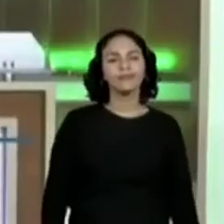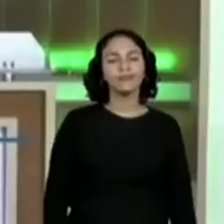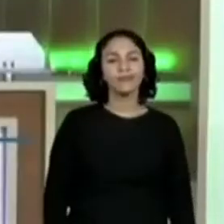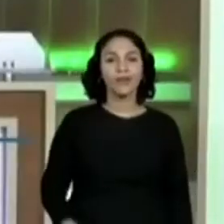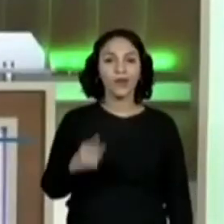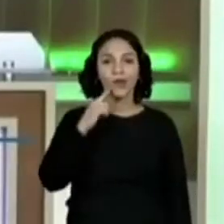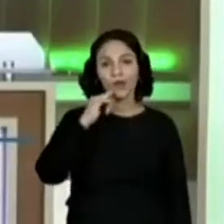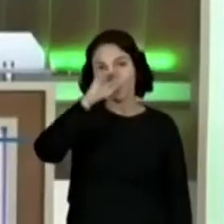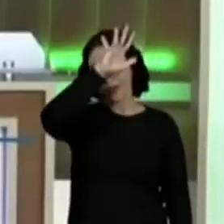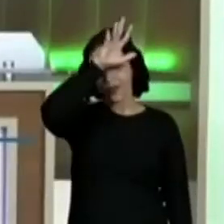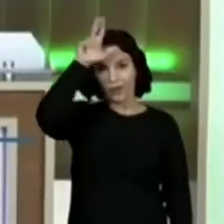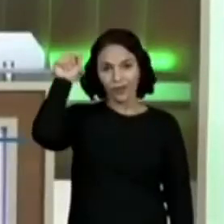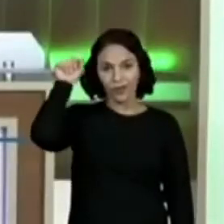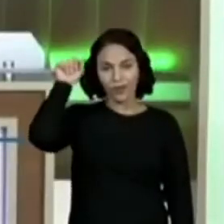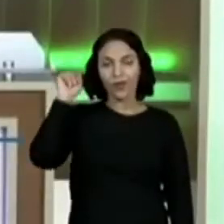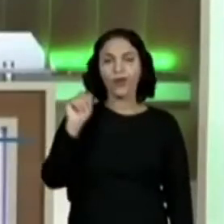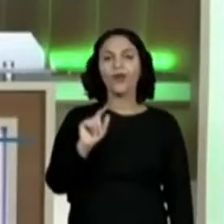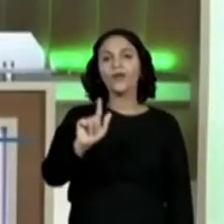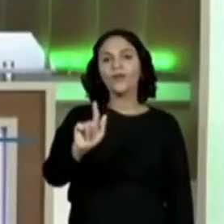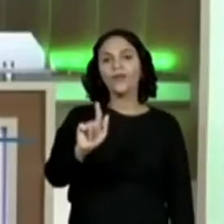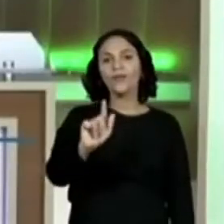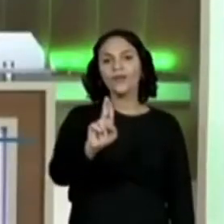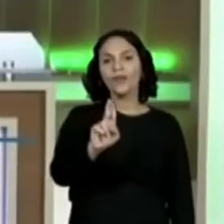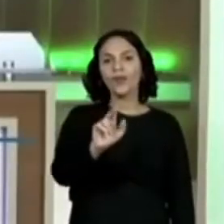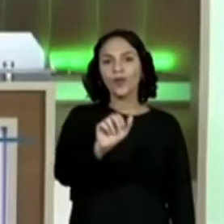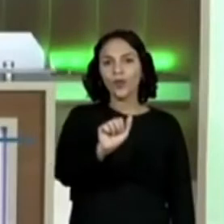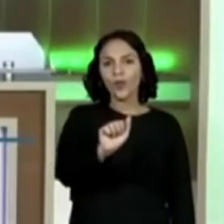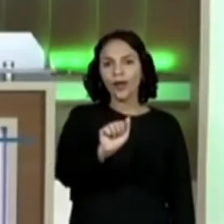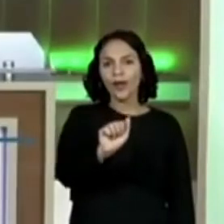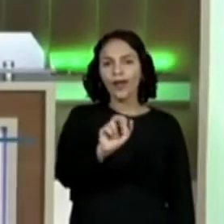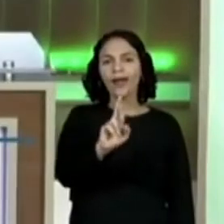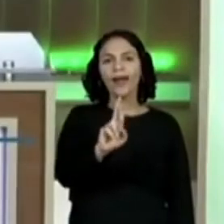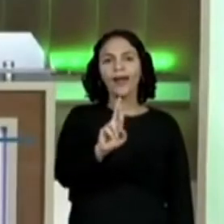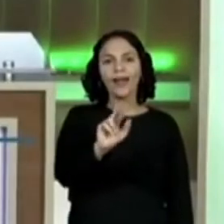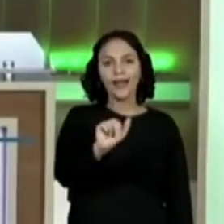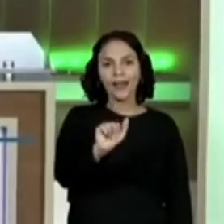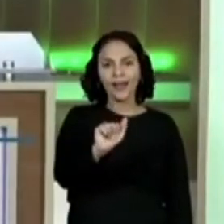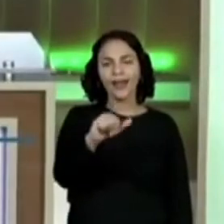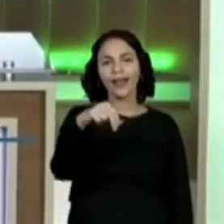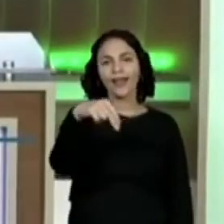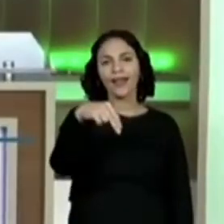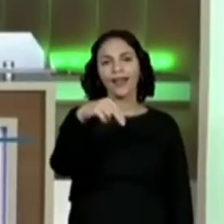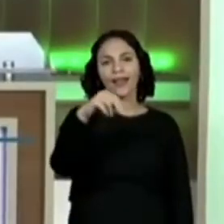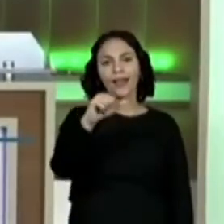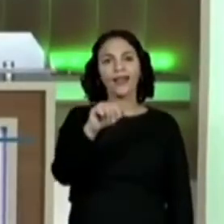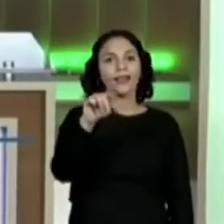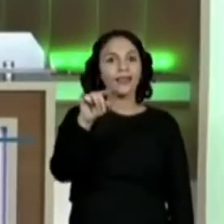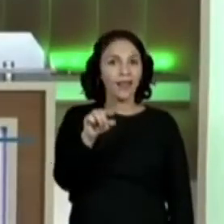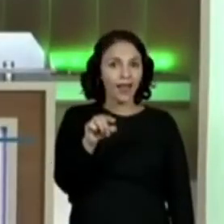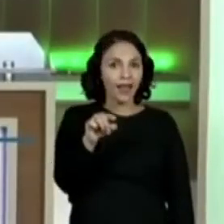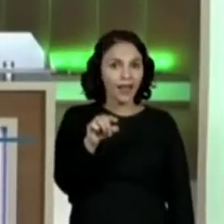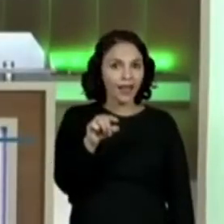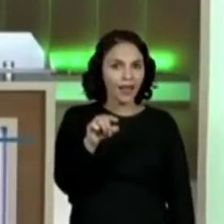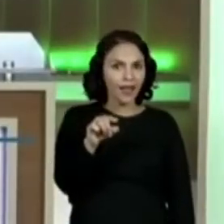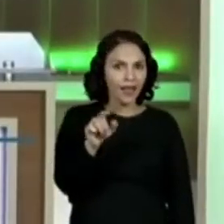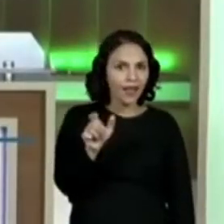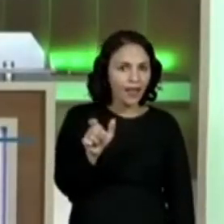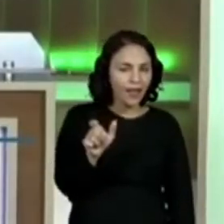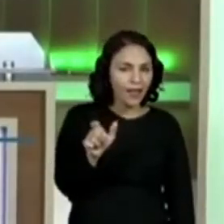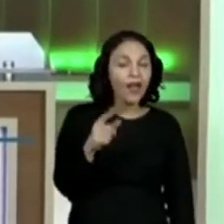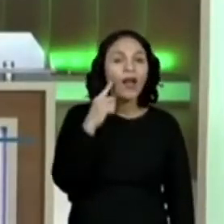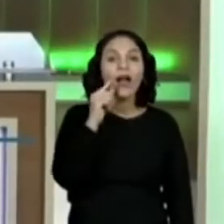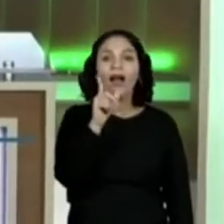Guaraná, tem um trecho dessa palavra na sonoridade que pode me ajudar a escrever régua.